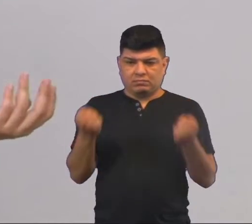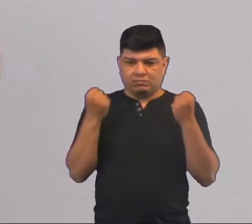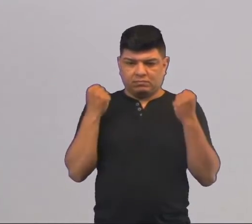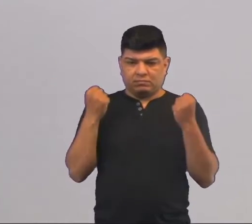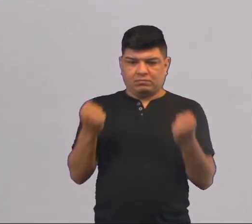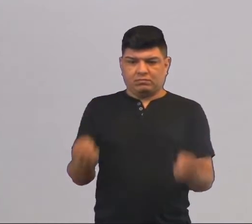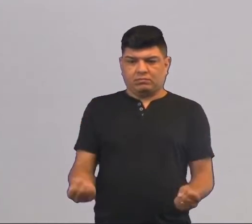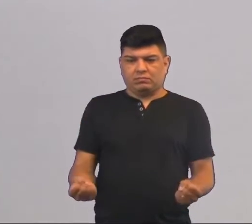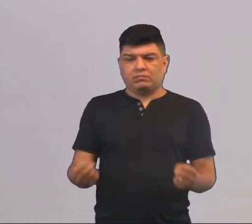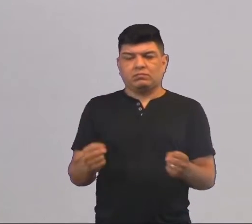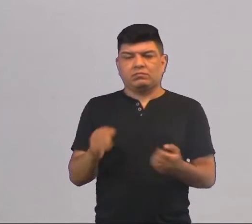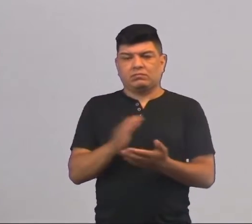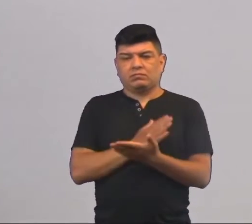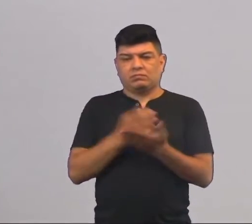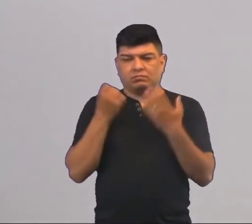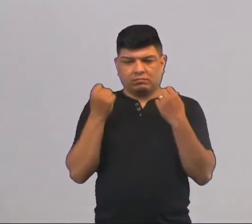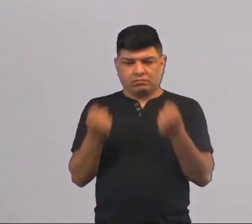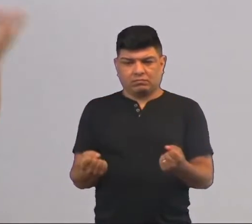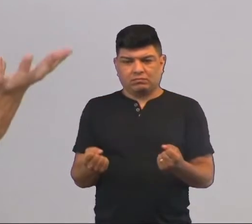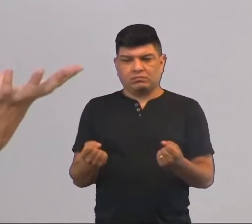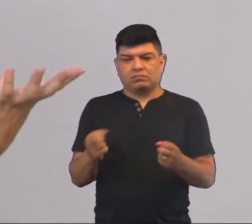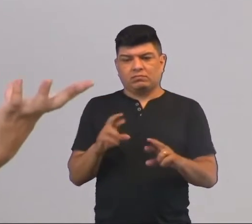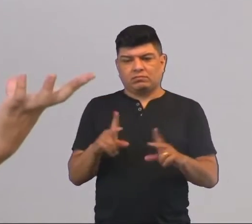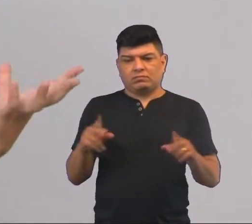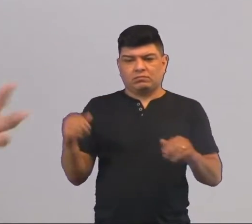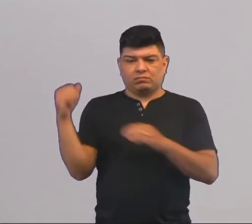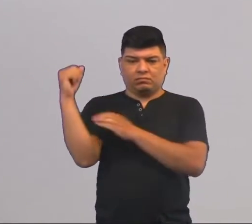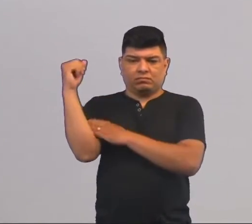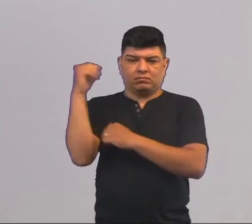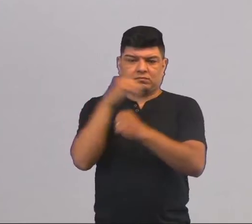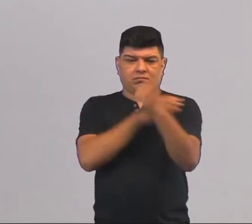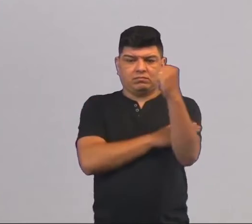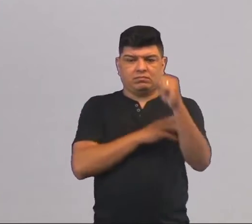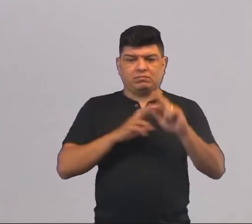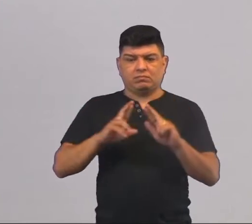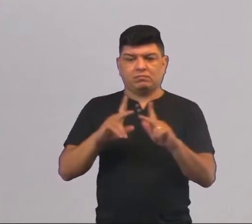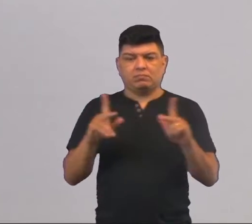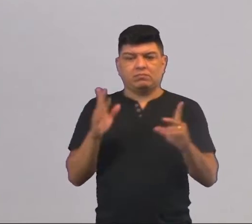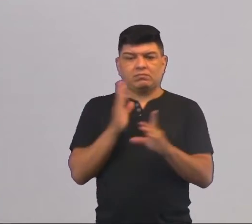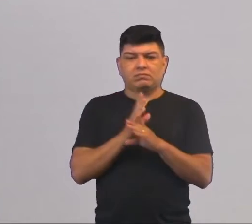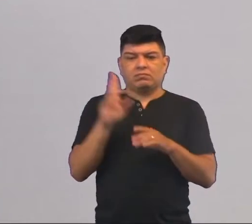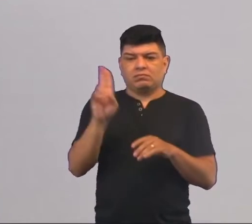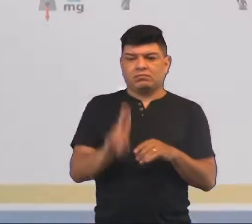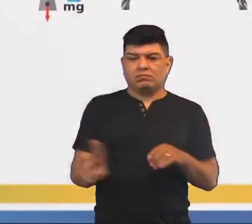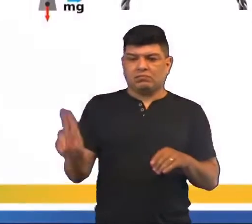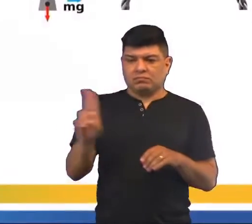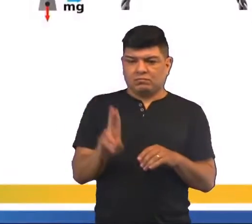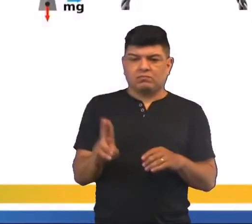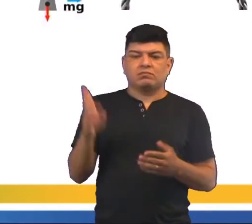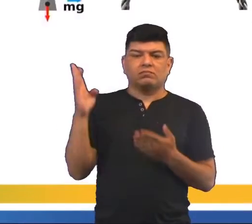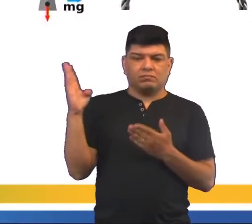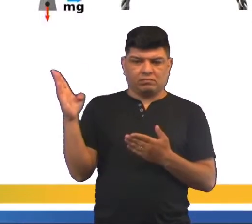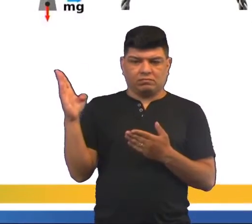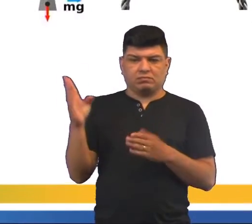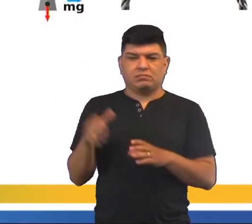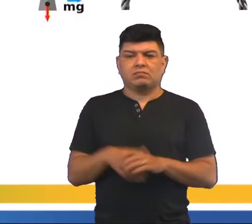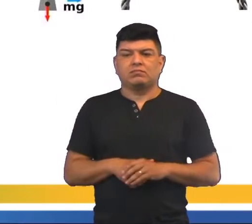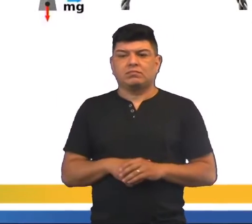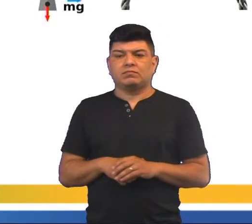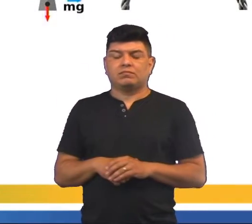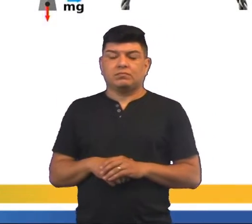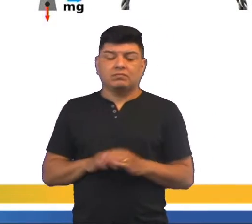conseguem levantar determinado os pesos e trabalhar diferentes músculos por conta da utilização dessa máquina